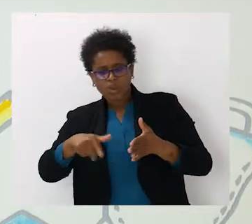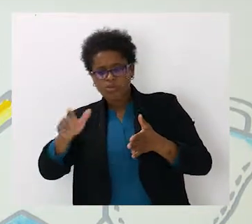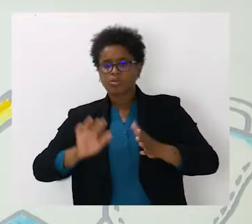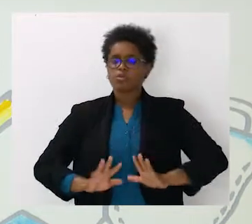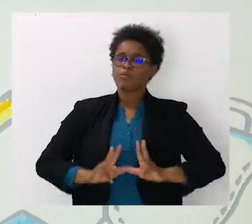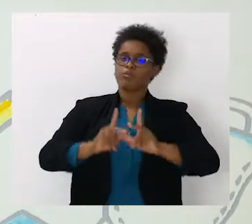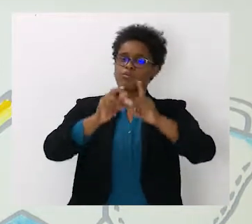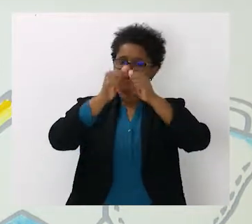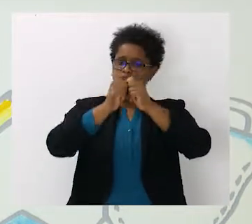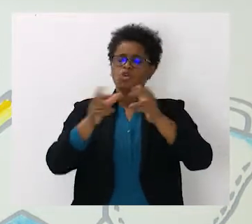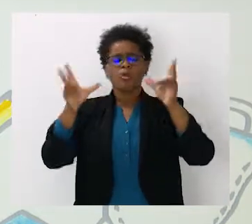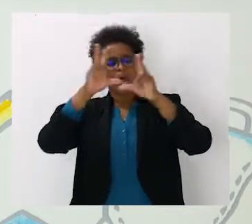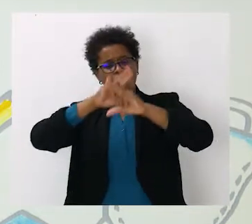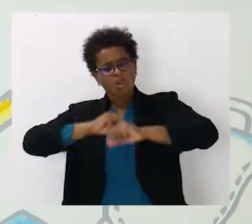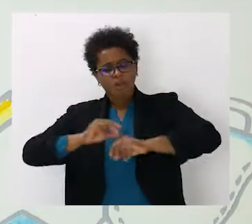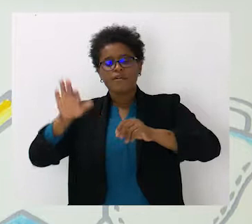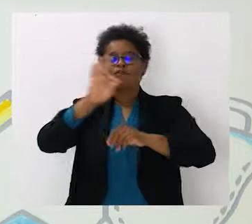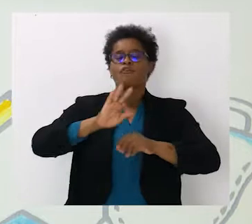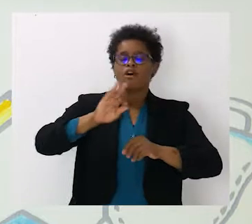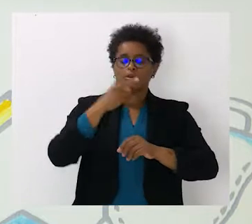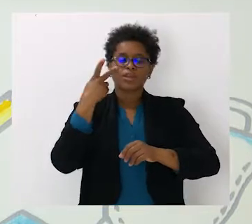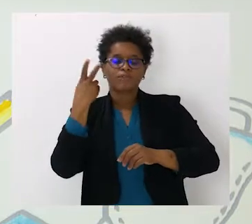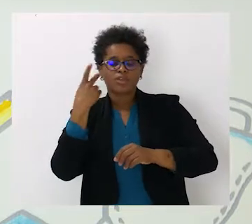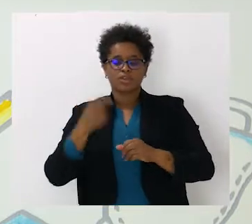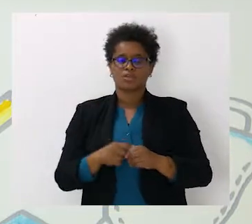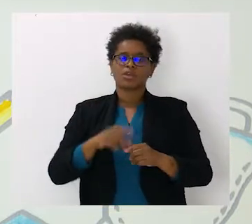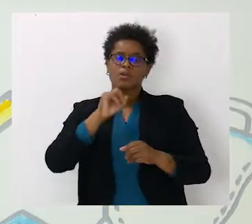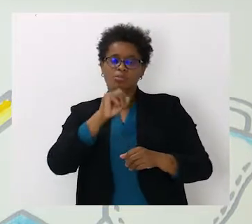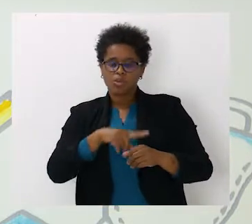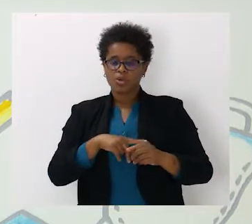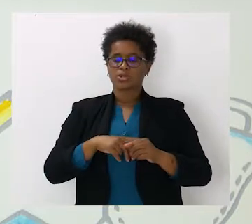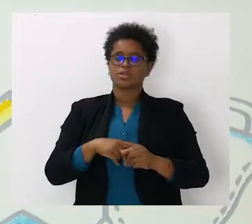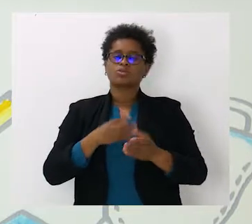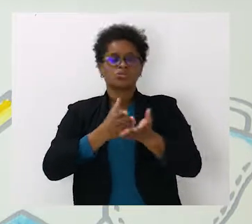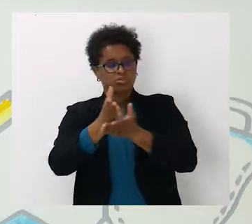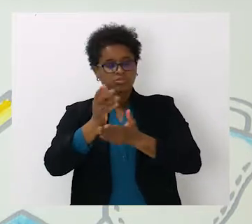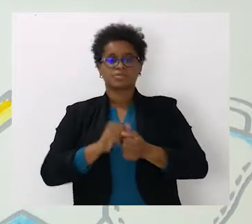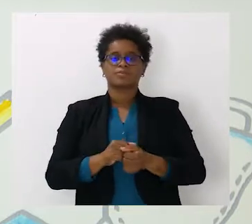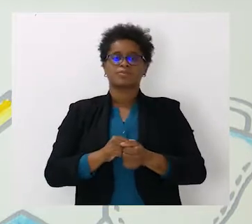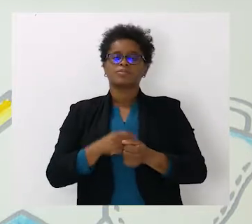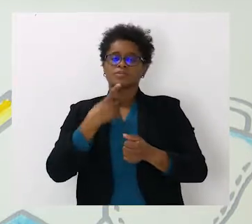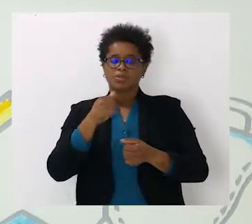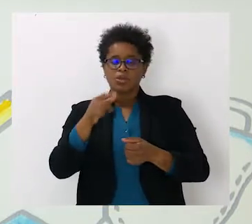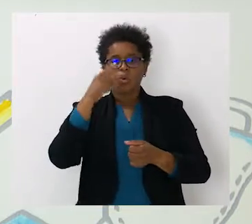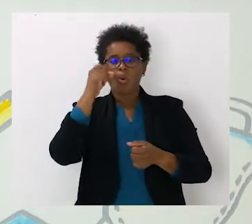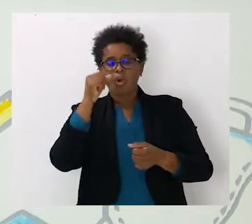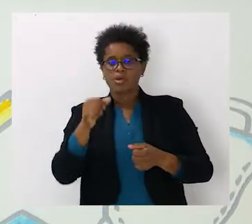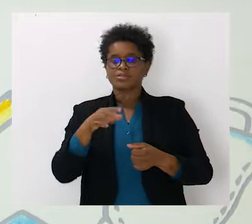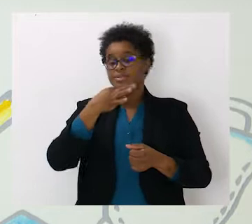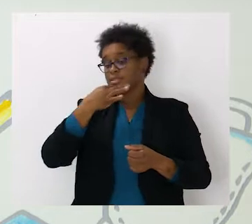um progresso, uma nova forma de vida. Portanto, podem perceber que os